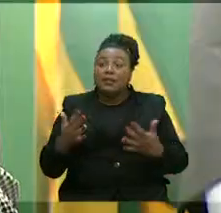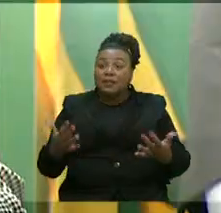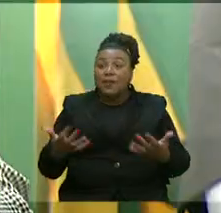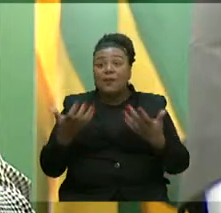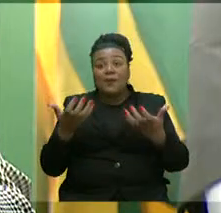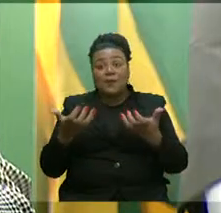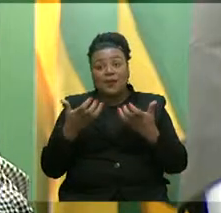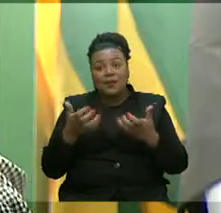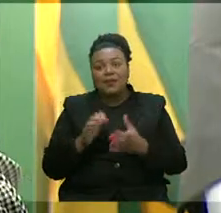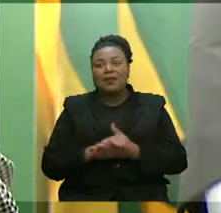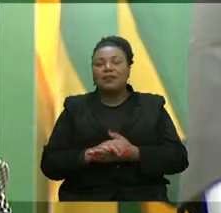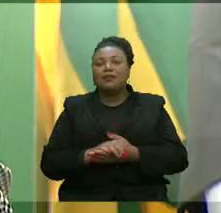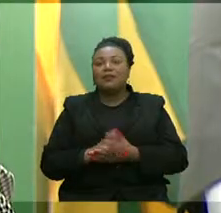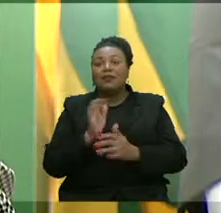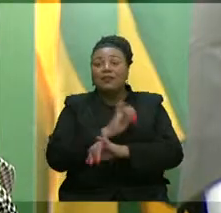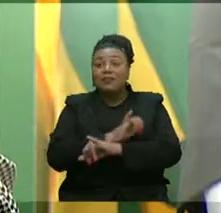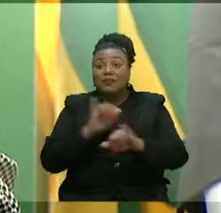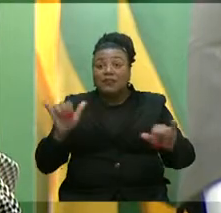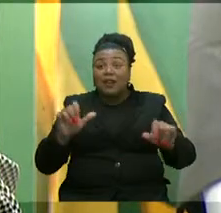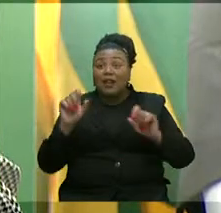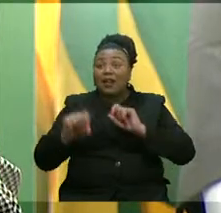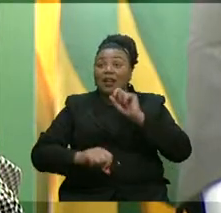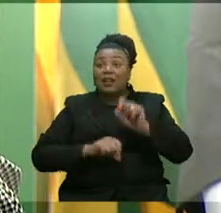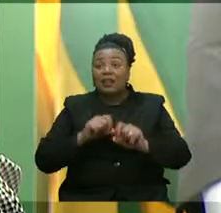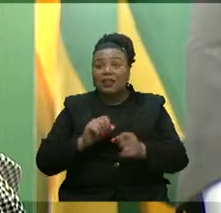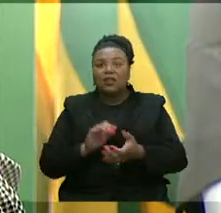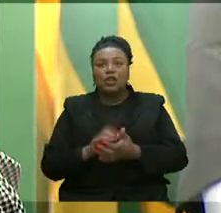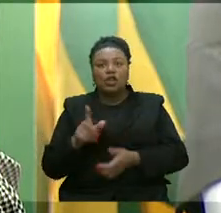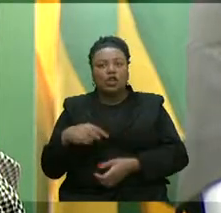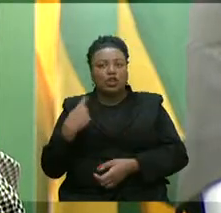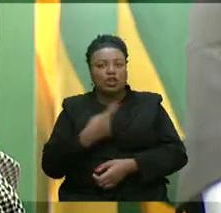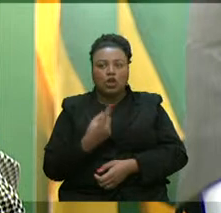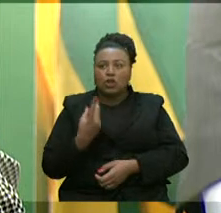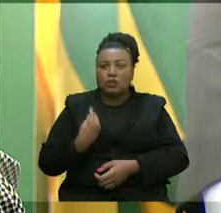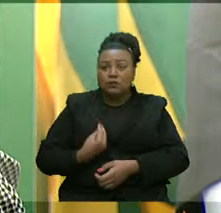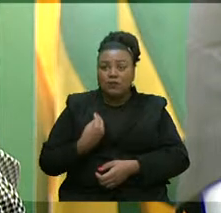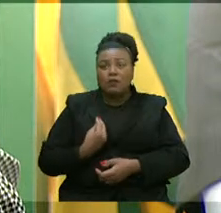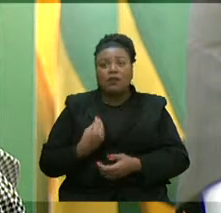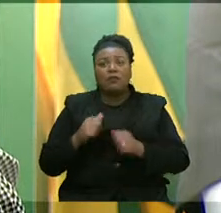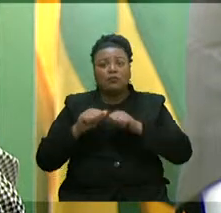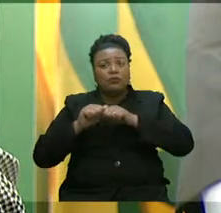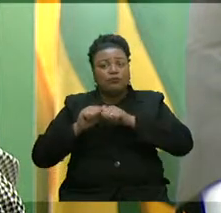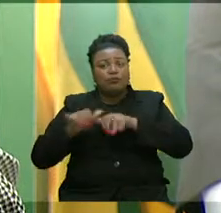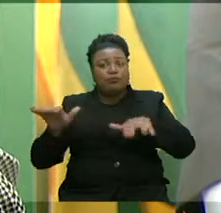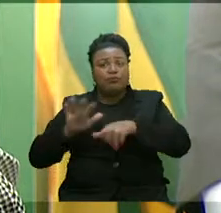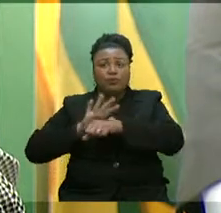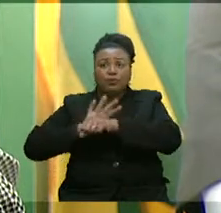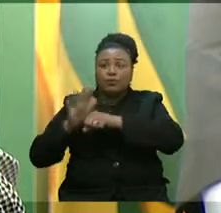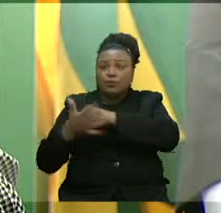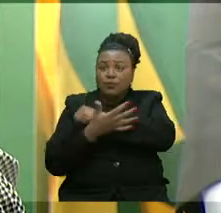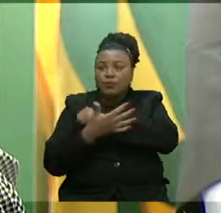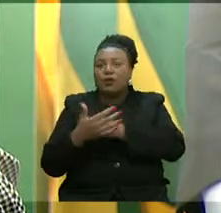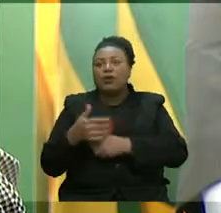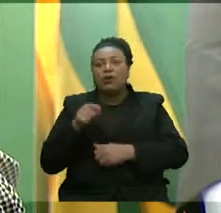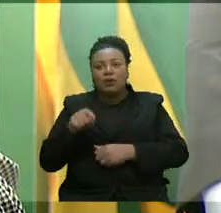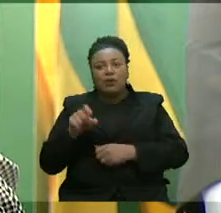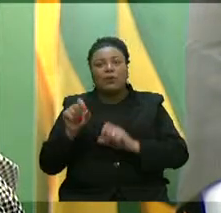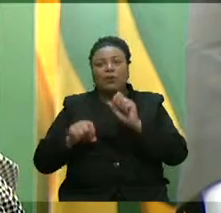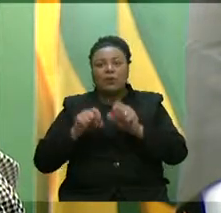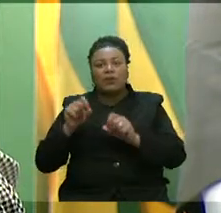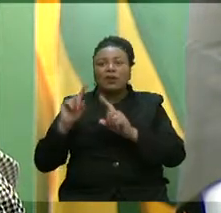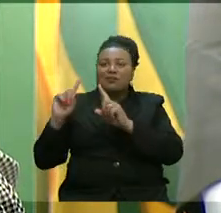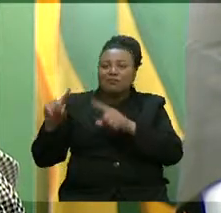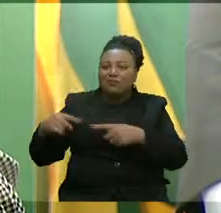eu queria dizer que nós vivemos durante a pandemia um